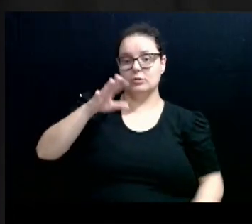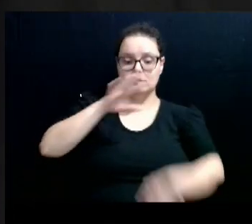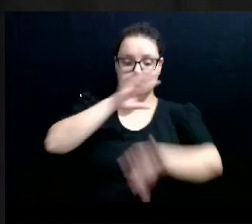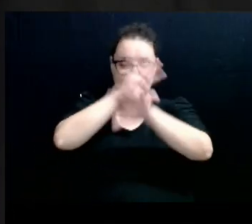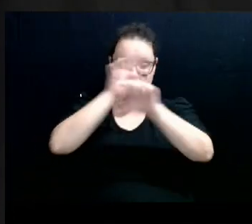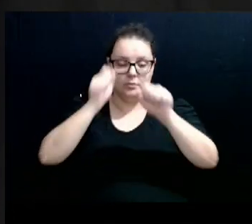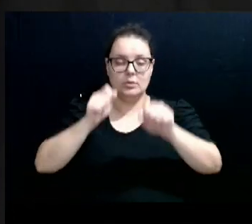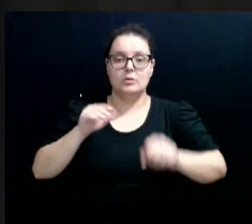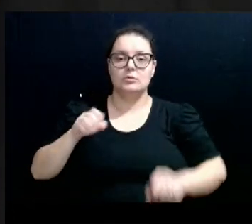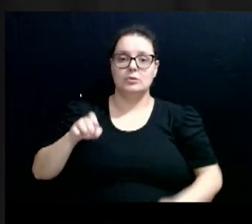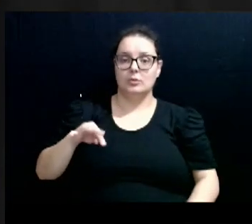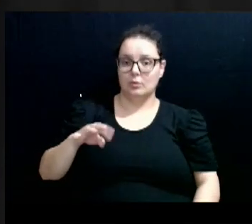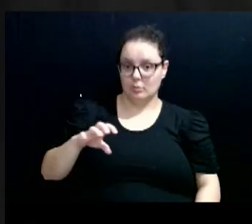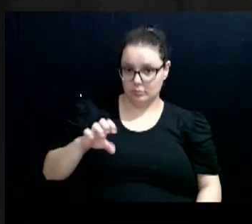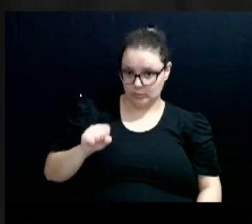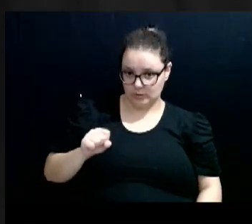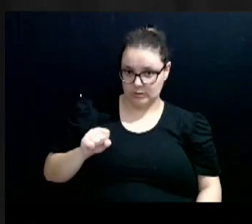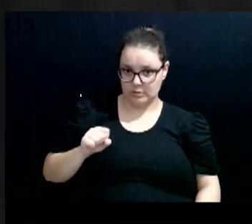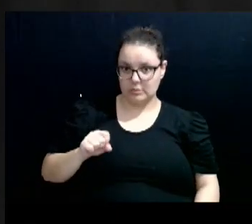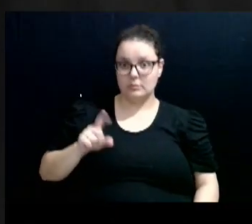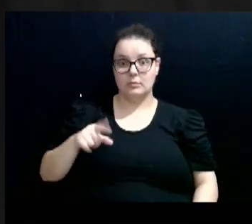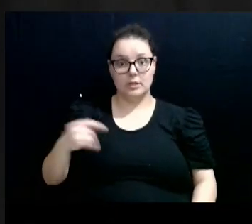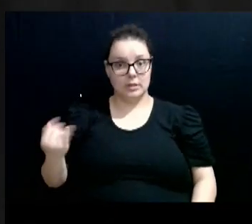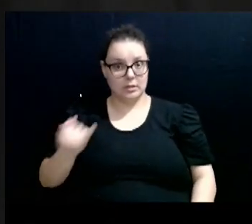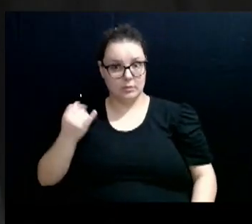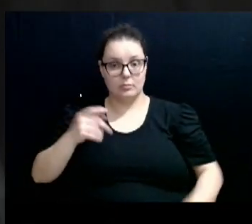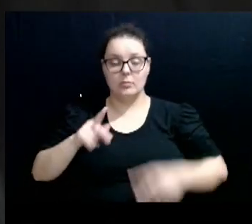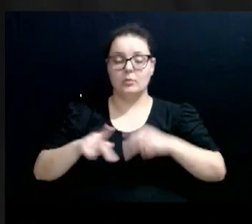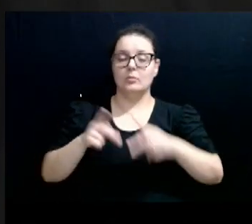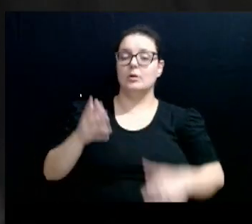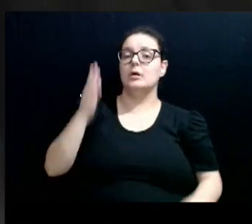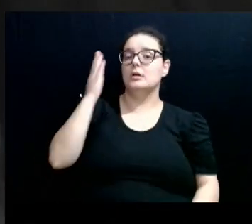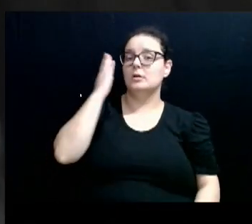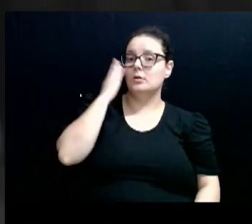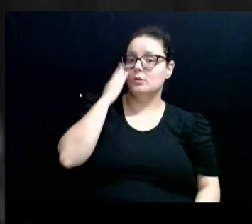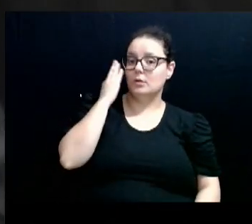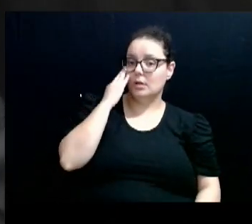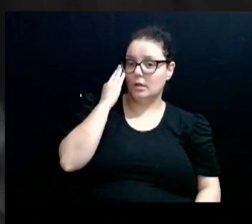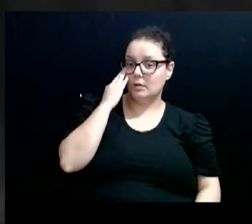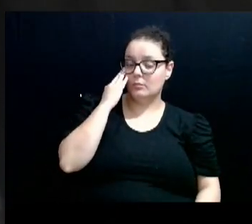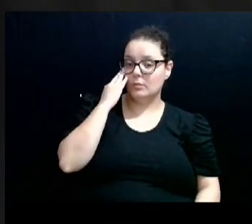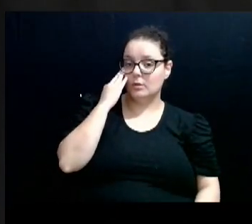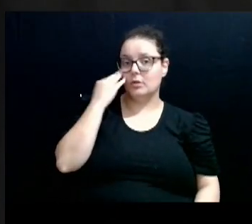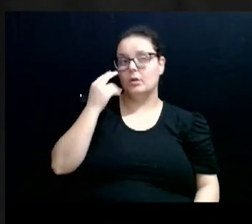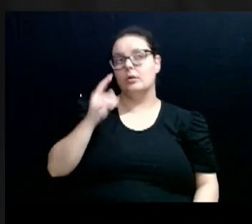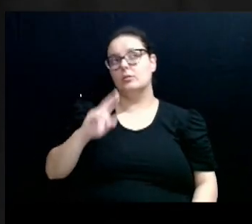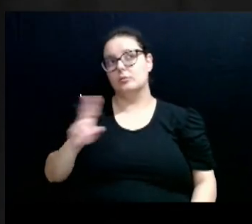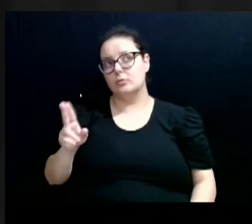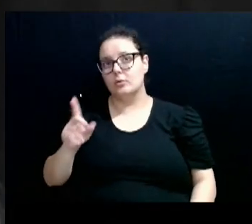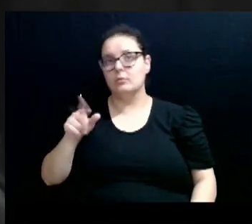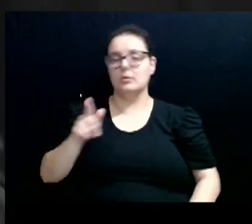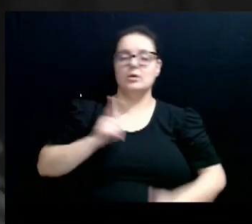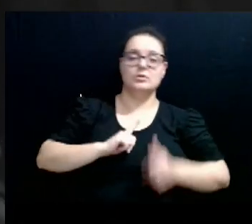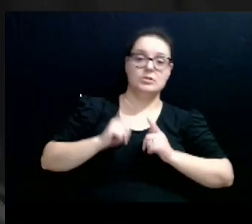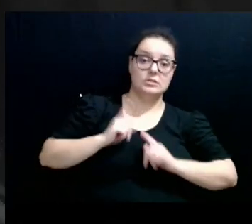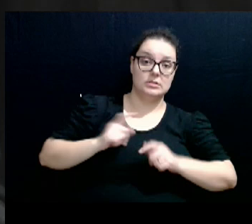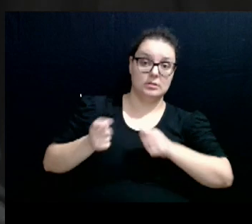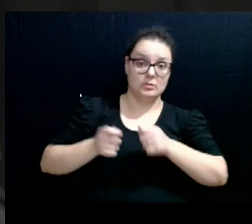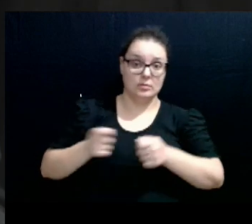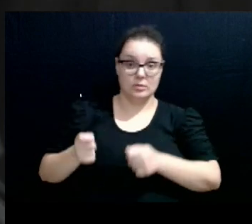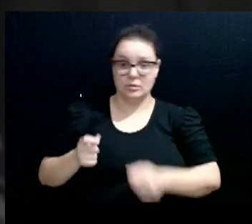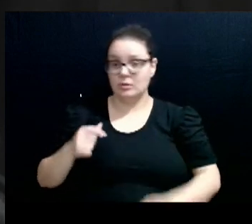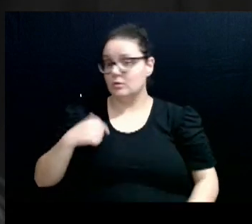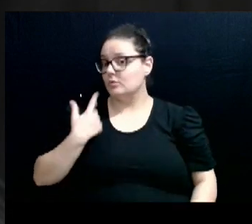muito importante que a população saiba que, embora o nome seja gestão e controle, nós não fazemos a